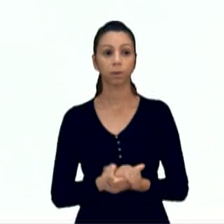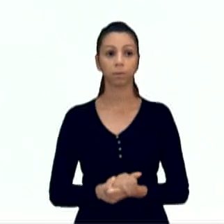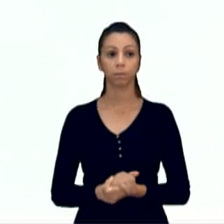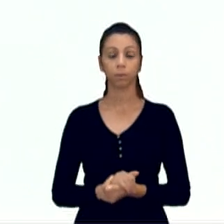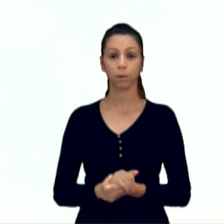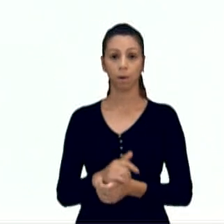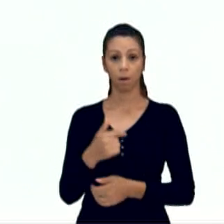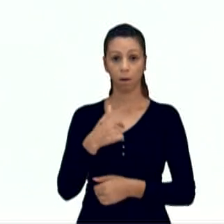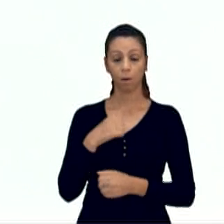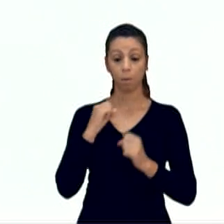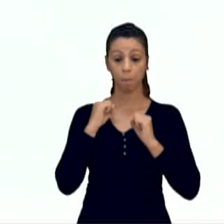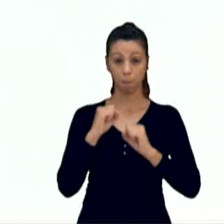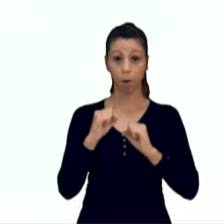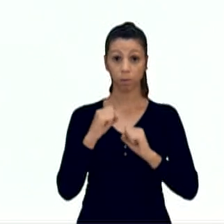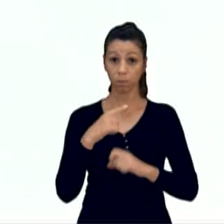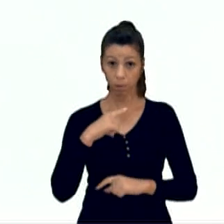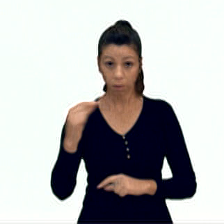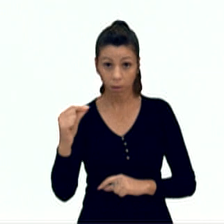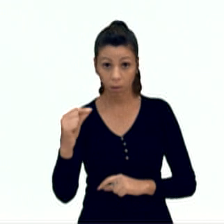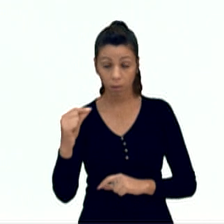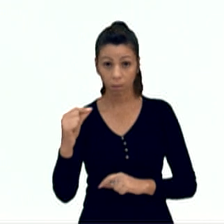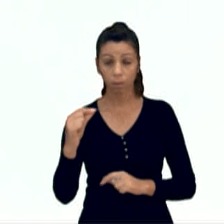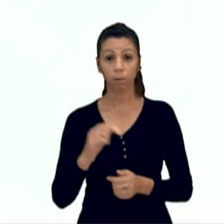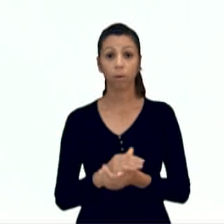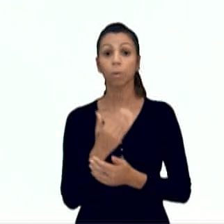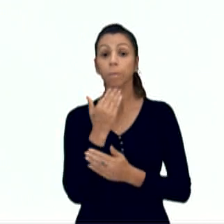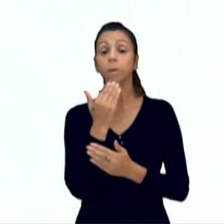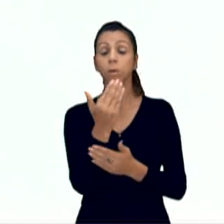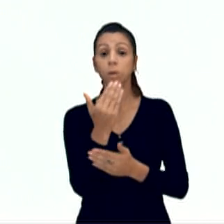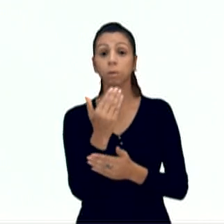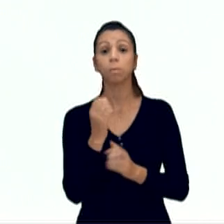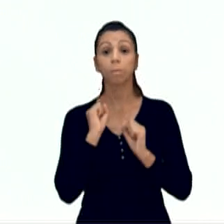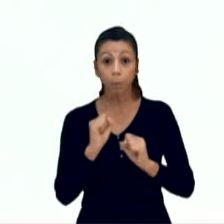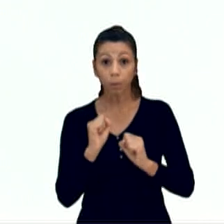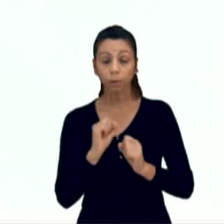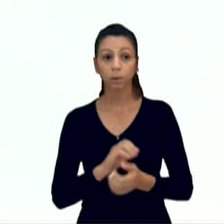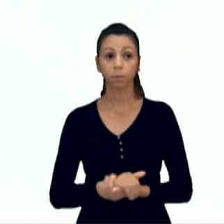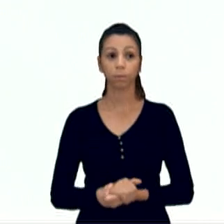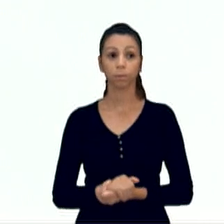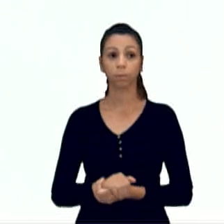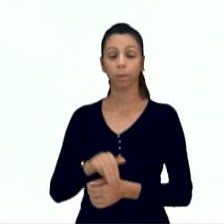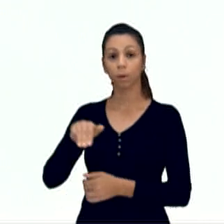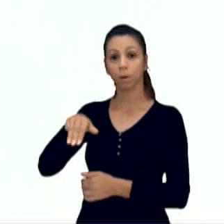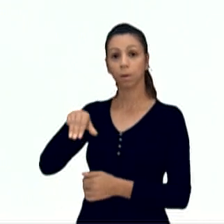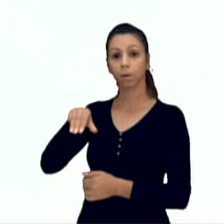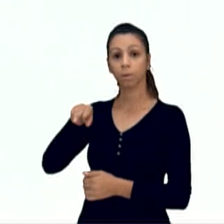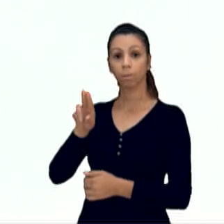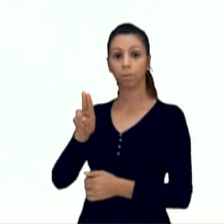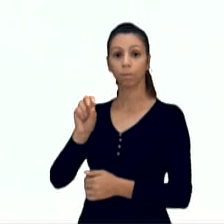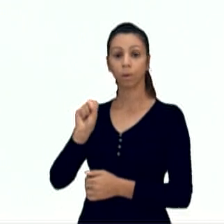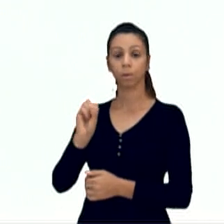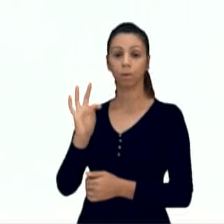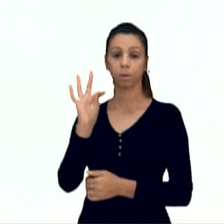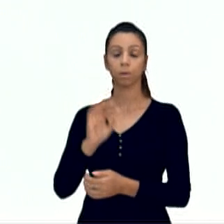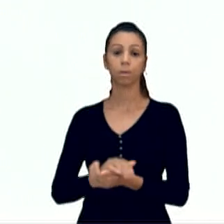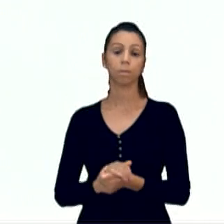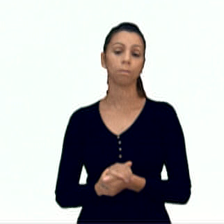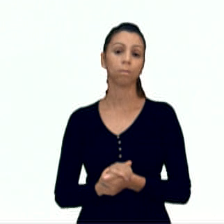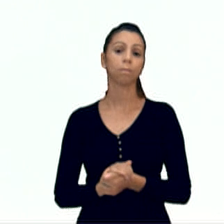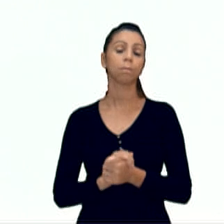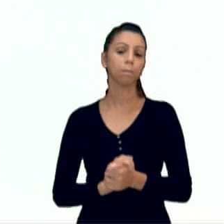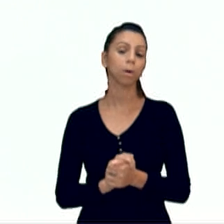posso sair? Estou pedindo uma permissão, uma autorização. E must também pode expressar